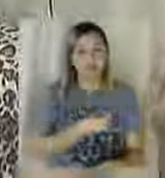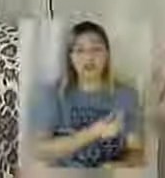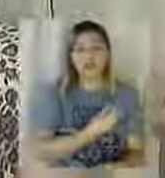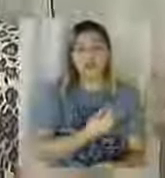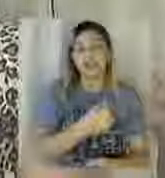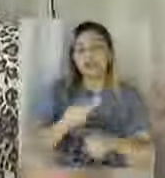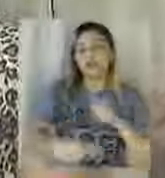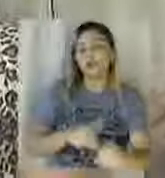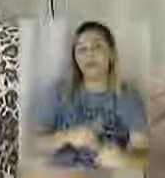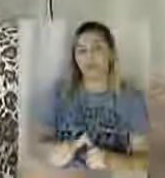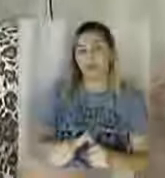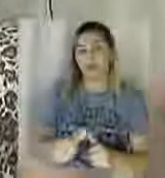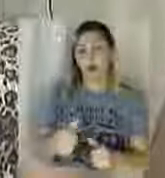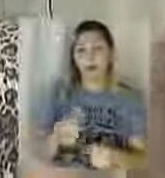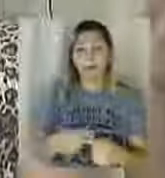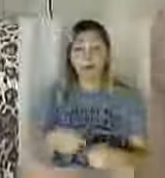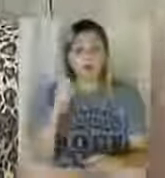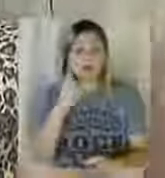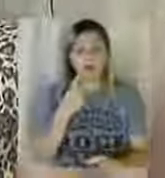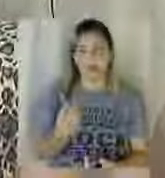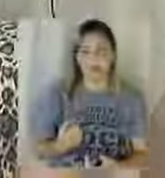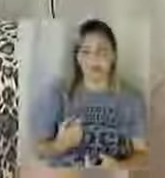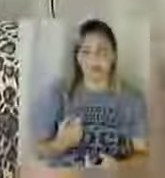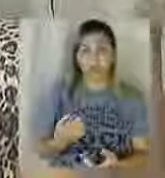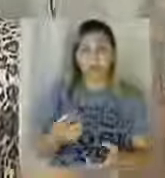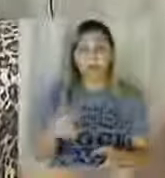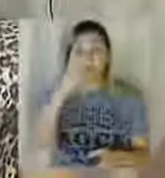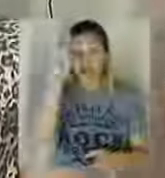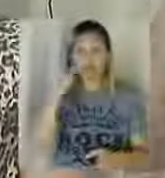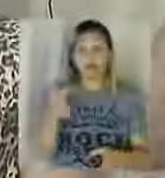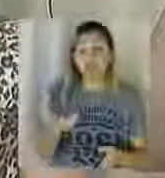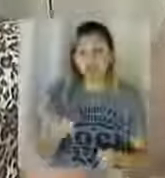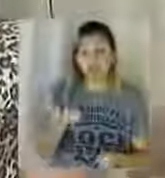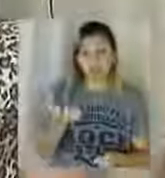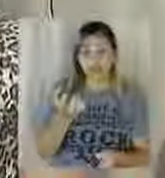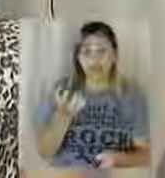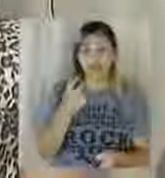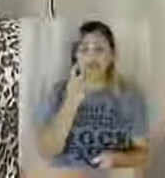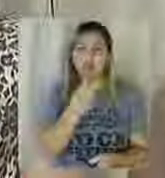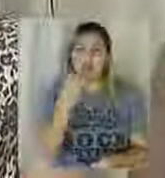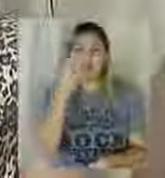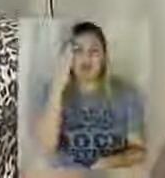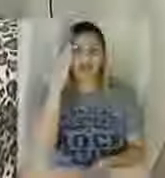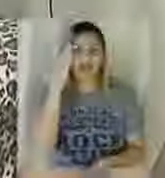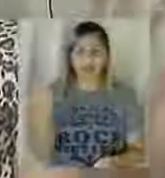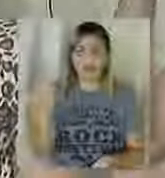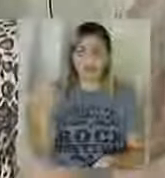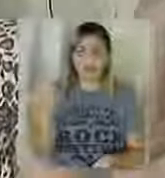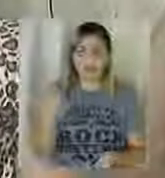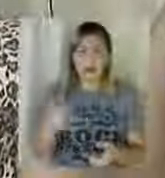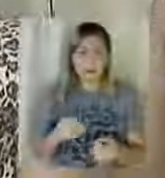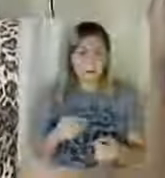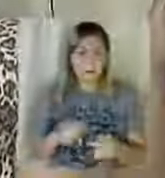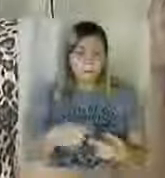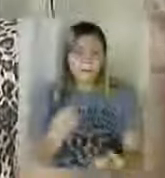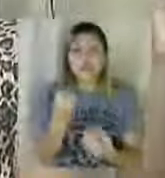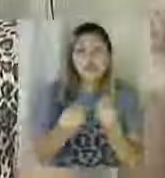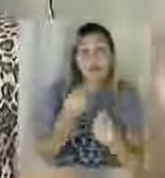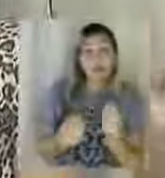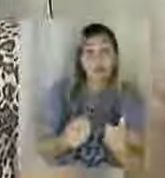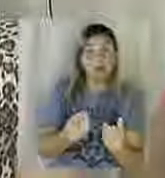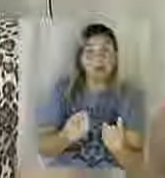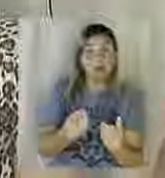as pessoas queriam que ela entendesse oralização. Mas como é que ela vai entender que ela não falava mais?